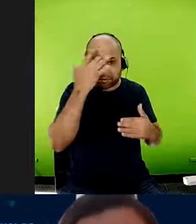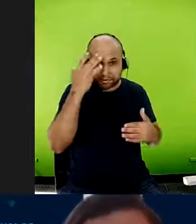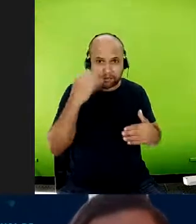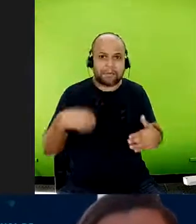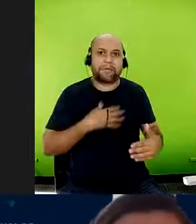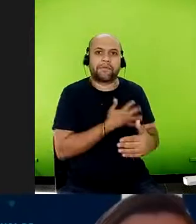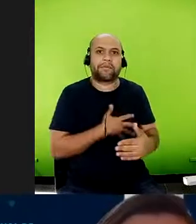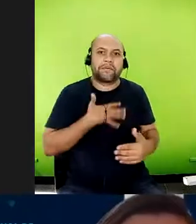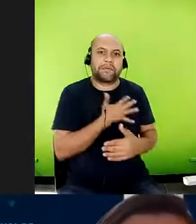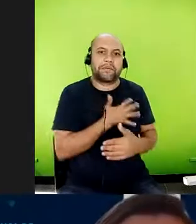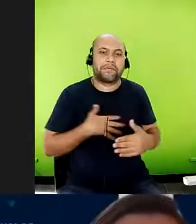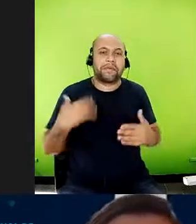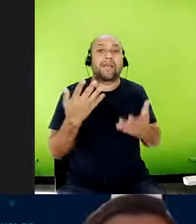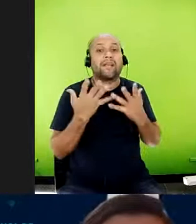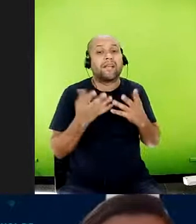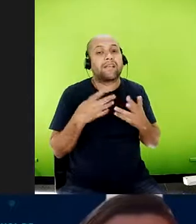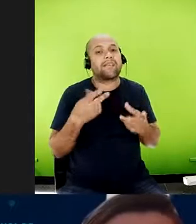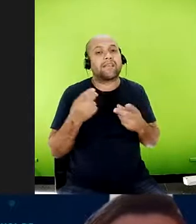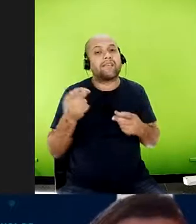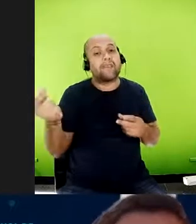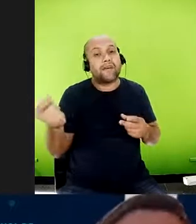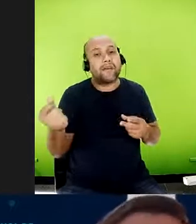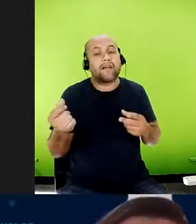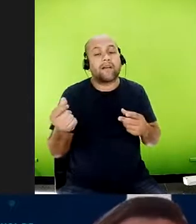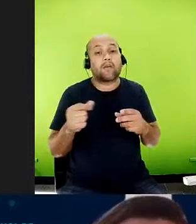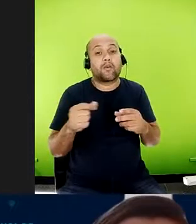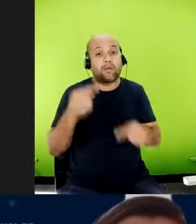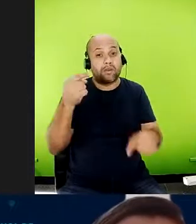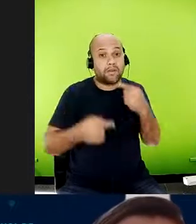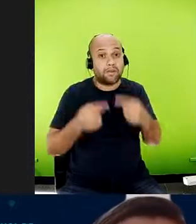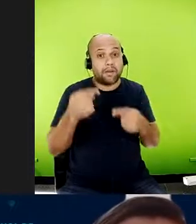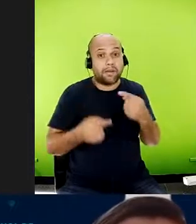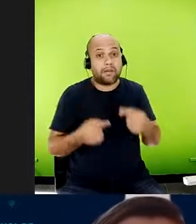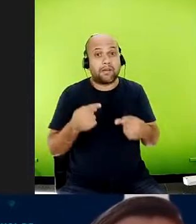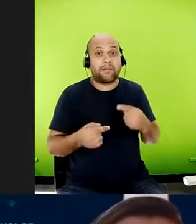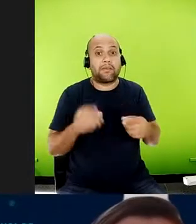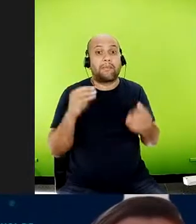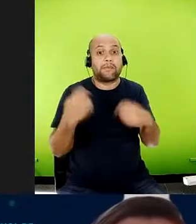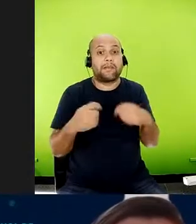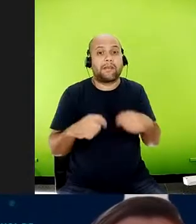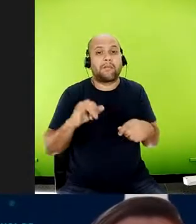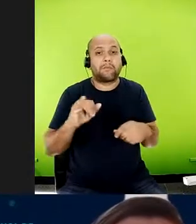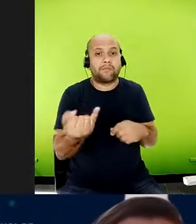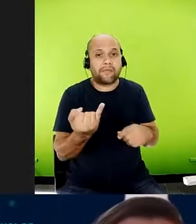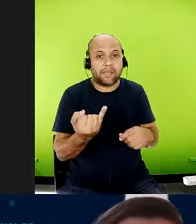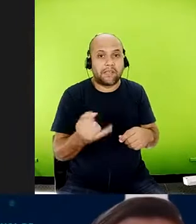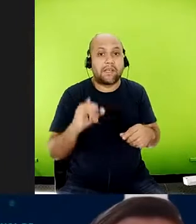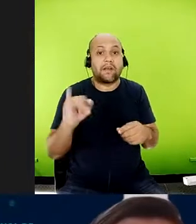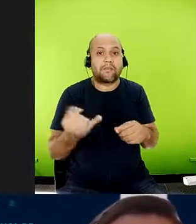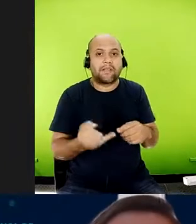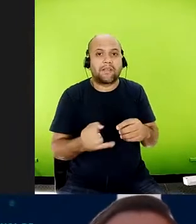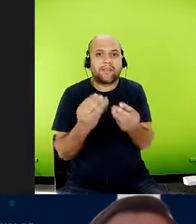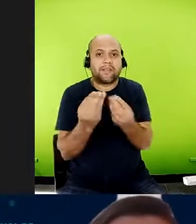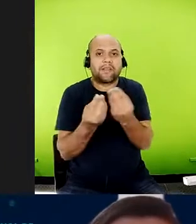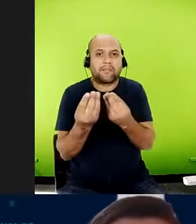que você saiu eu quero que você saia com esse dilema isso não tá dado meu povo a gente tem que aproveitar as rachaduras do sistema penetrar